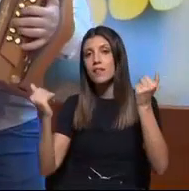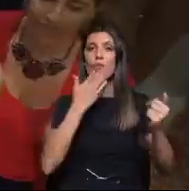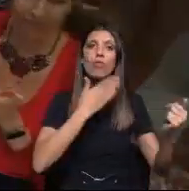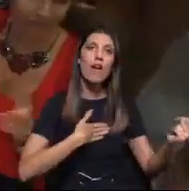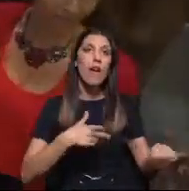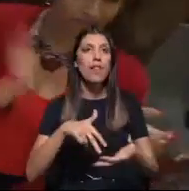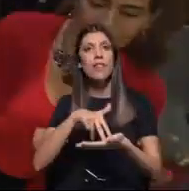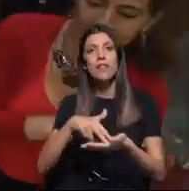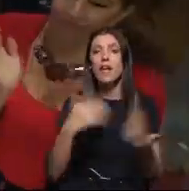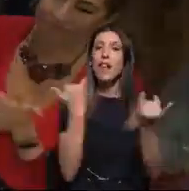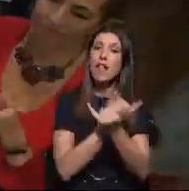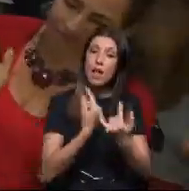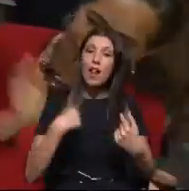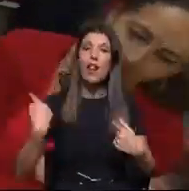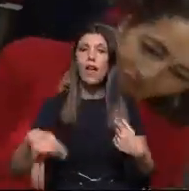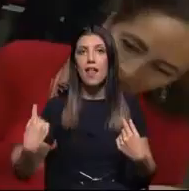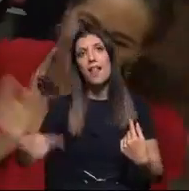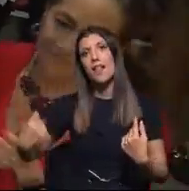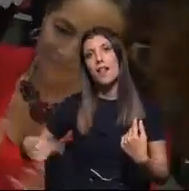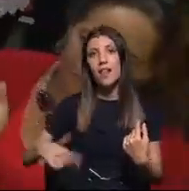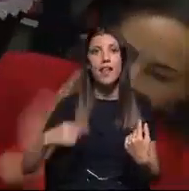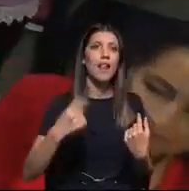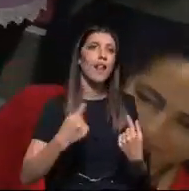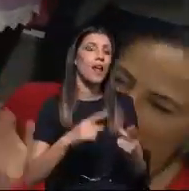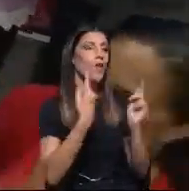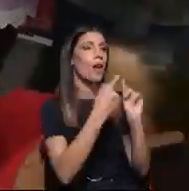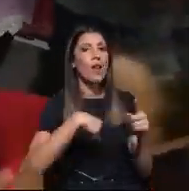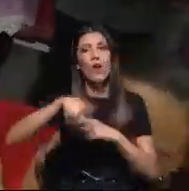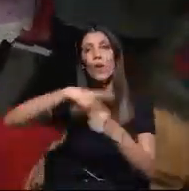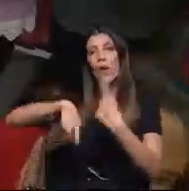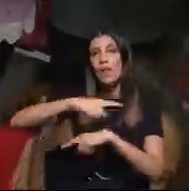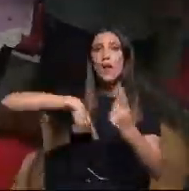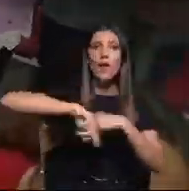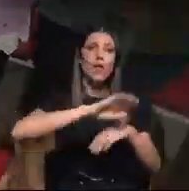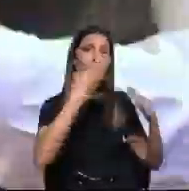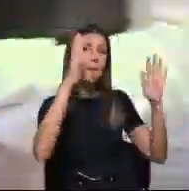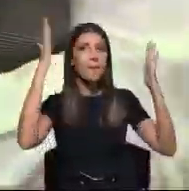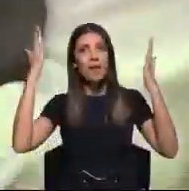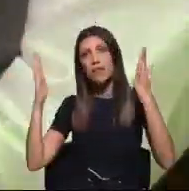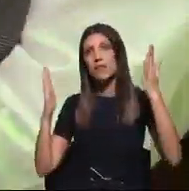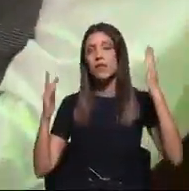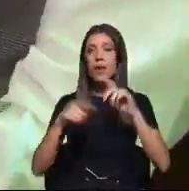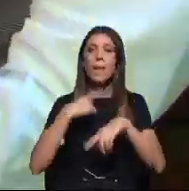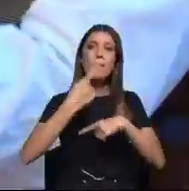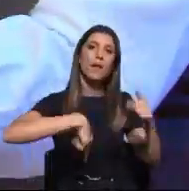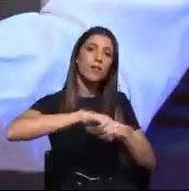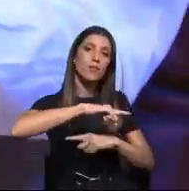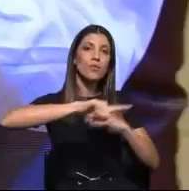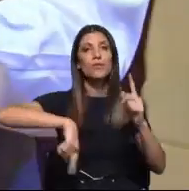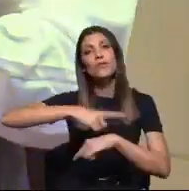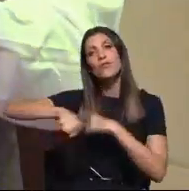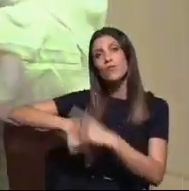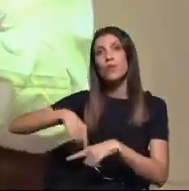dançar, alegria é o que a gente tem. Roda, roda de braços no ar, um passo que vai e outro que vem.